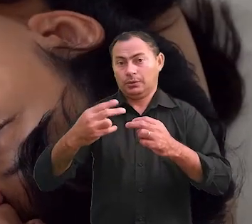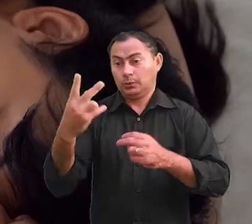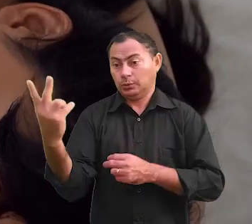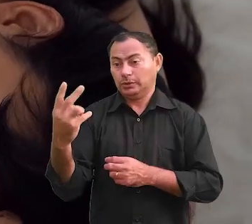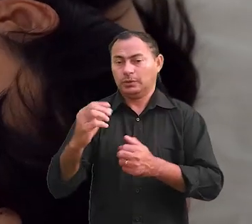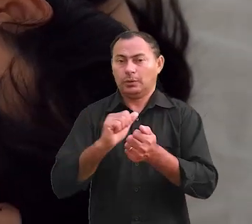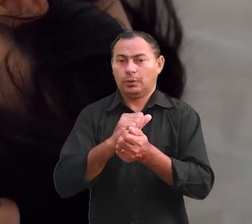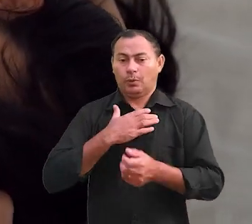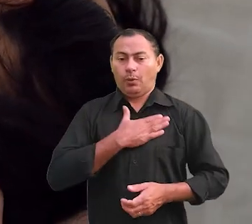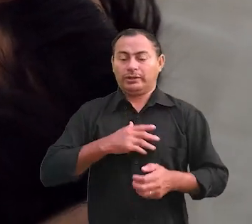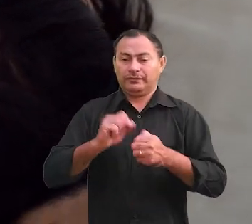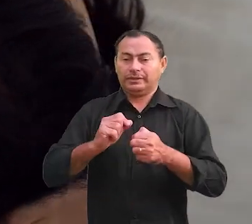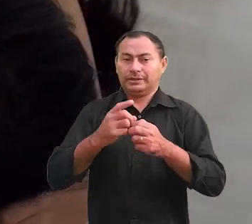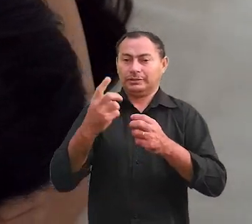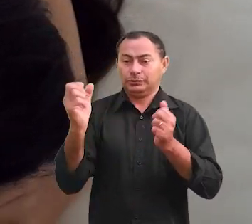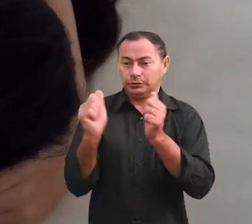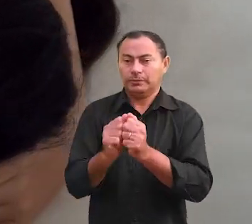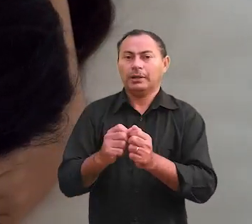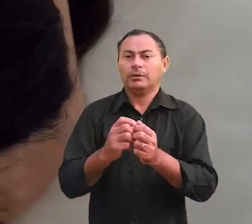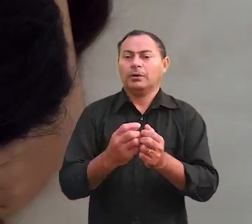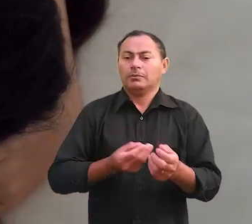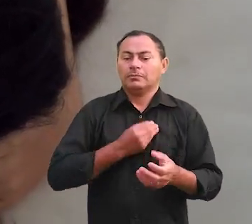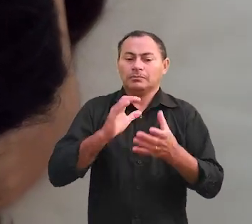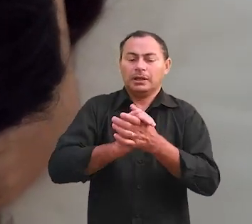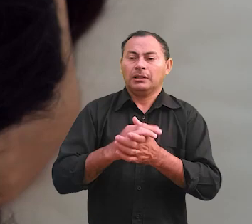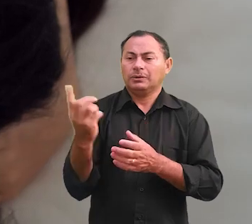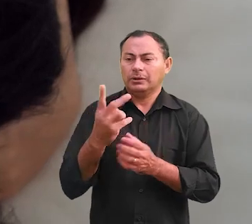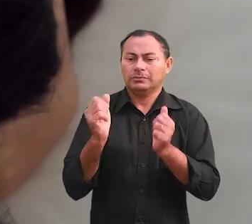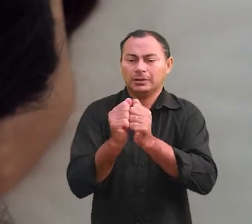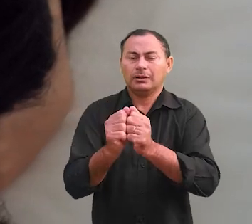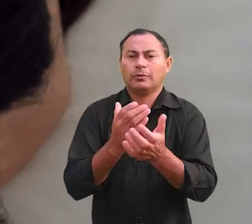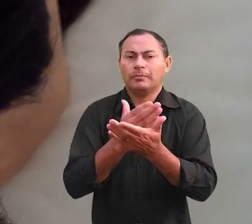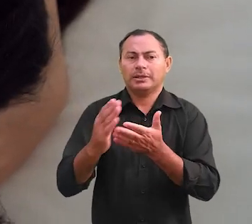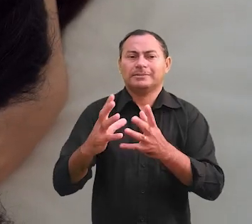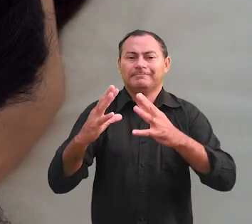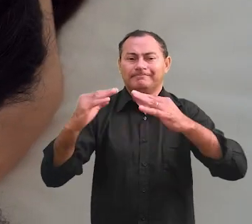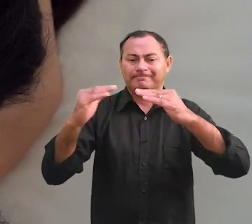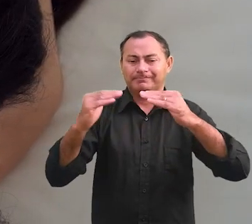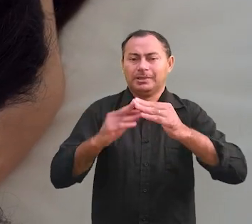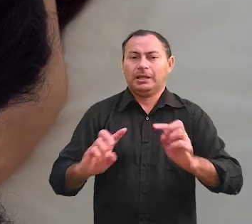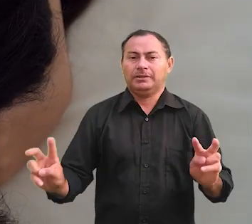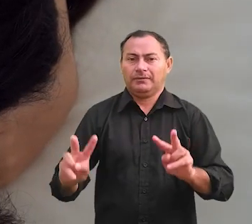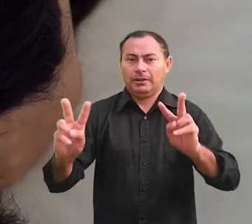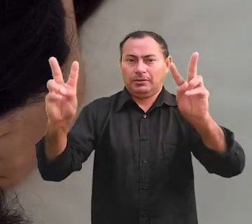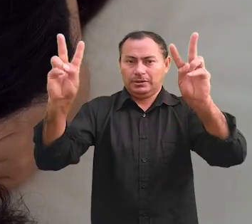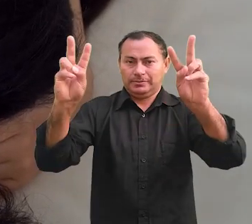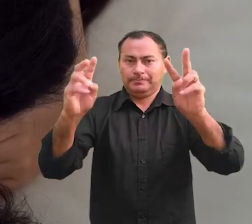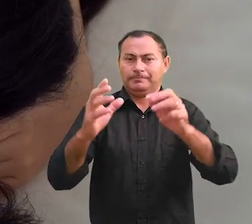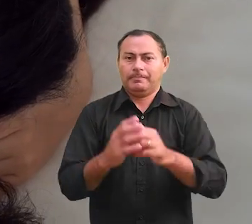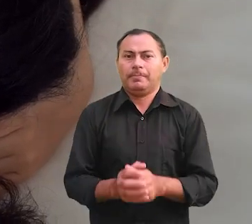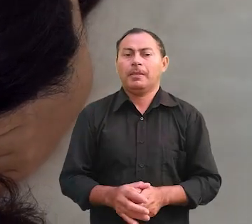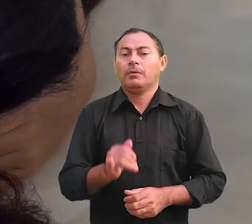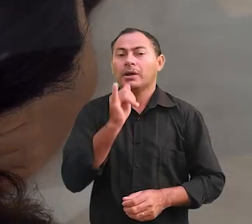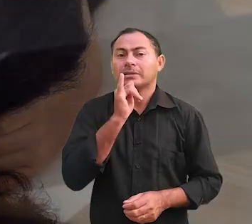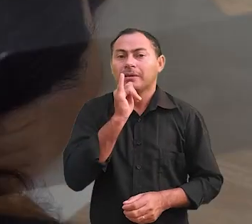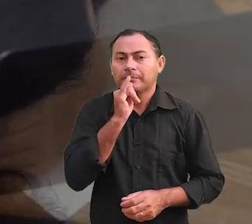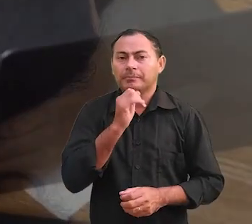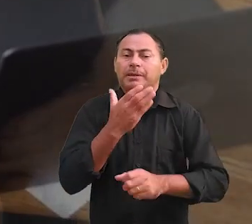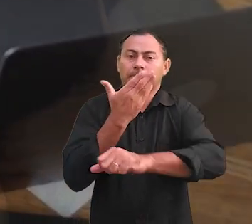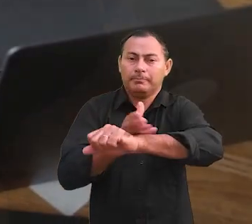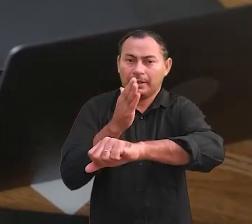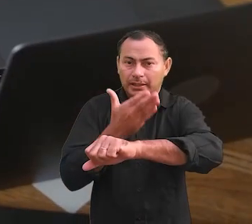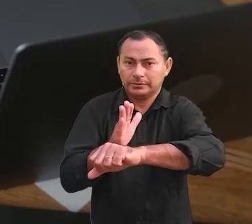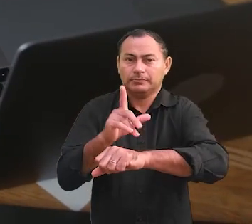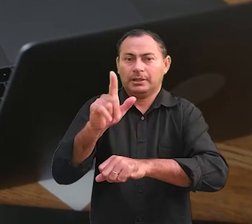dois gostam de fazer juntos mas quando o casal começa a vida dois compatibilidade e passa a ser uma questão de valores um